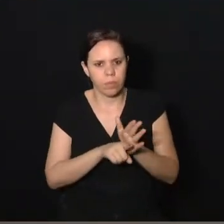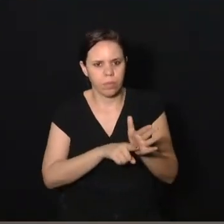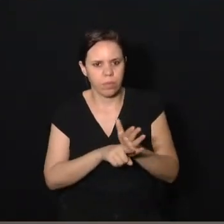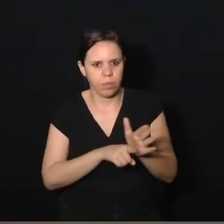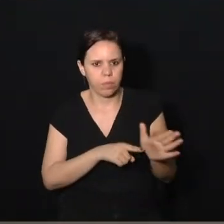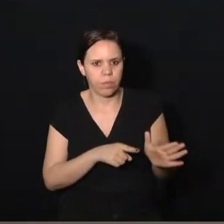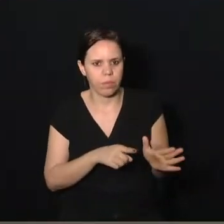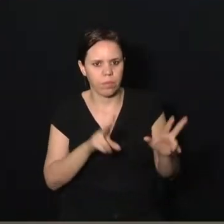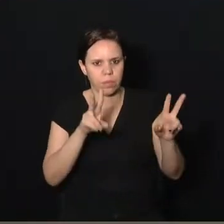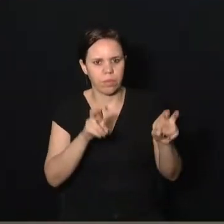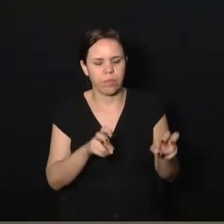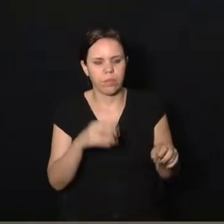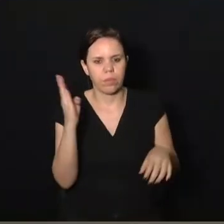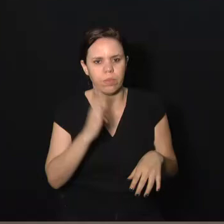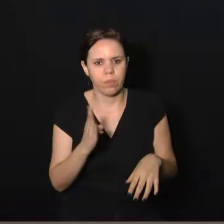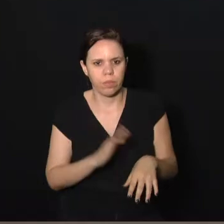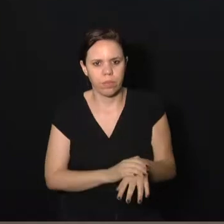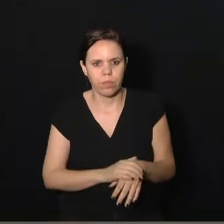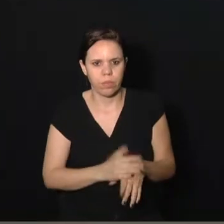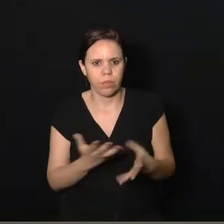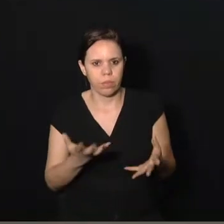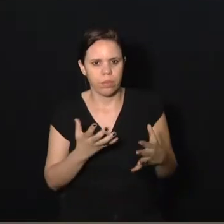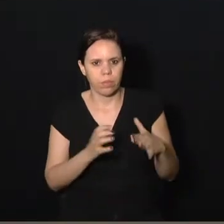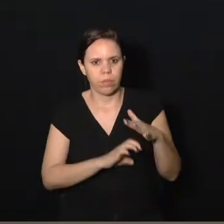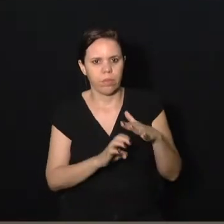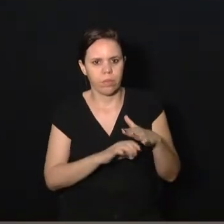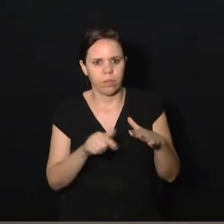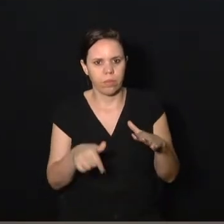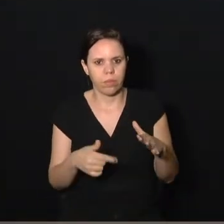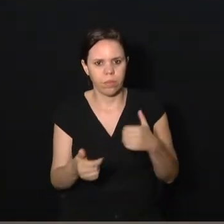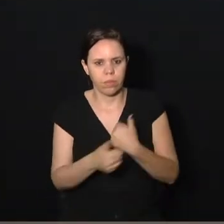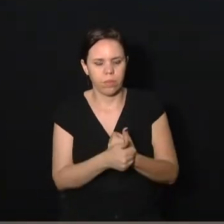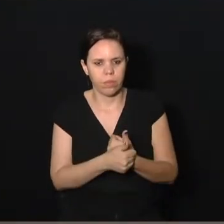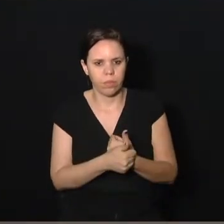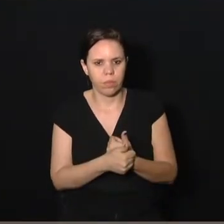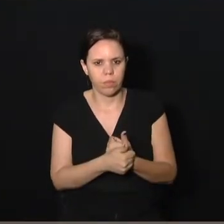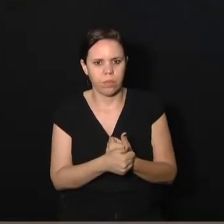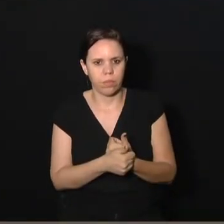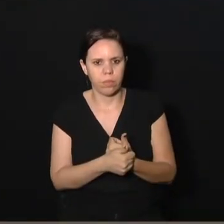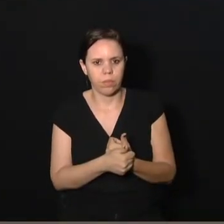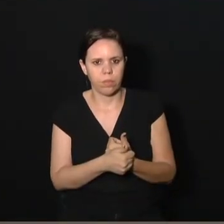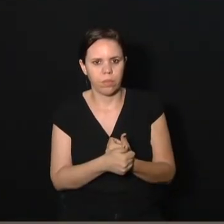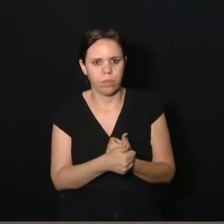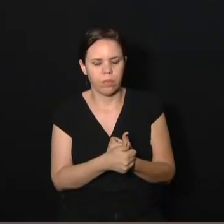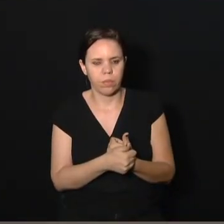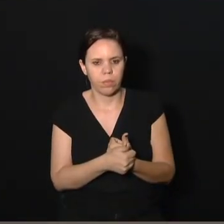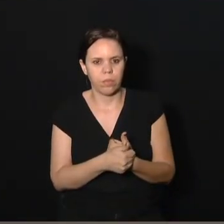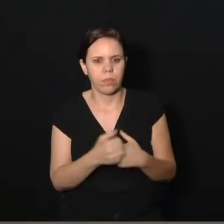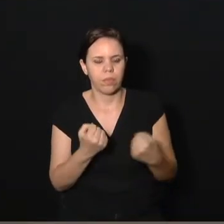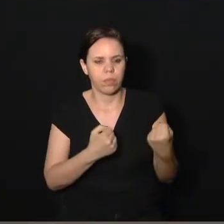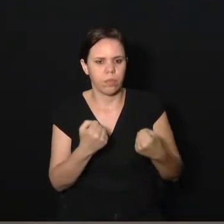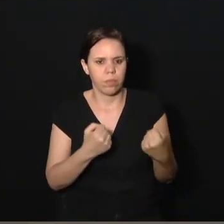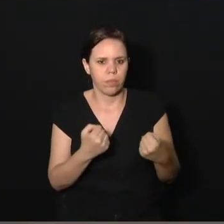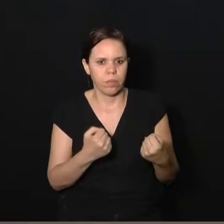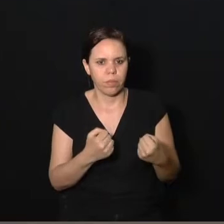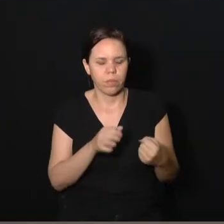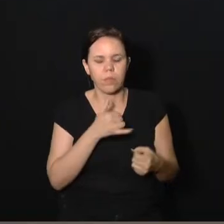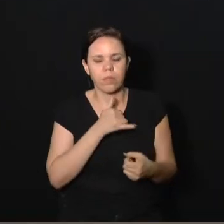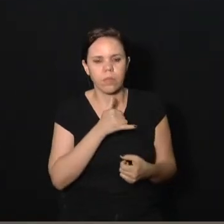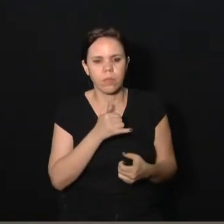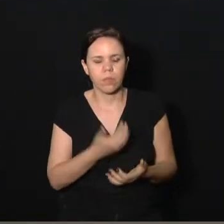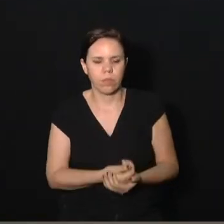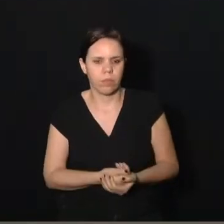a isso no Brasil. Então, a gente tem uma fábrica aqui perto também dessa área né, de automóveis